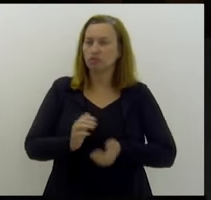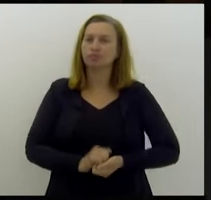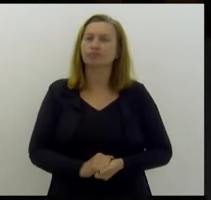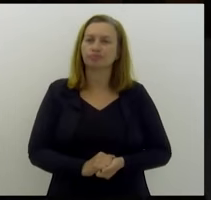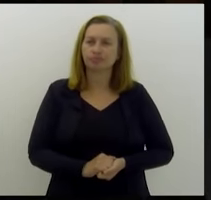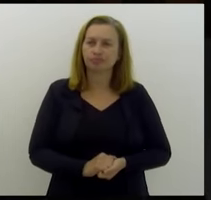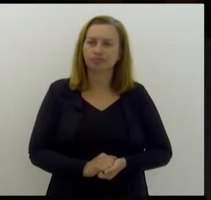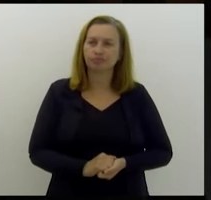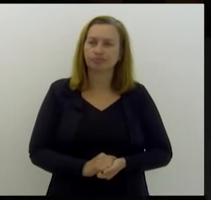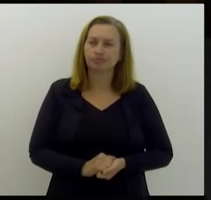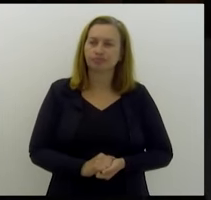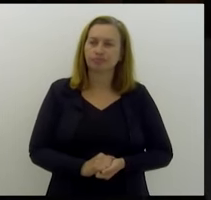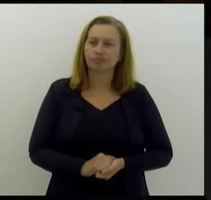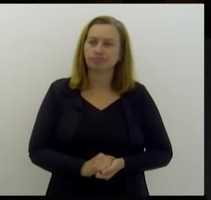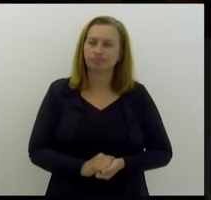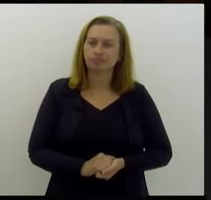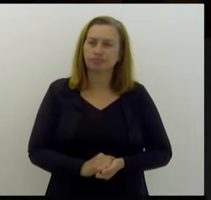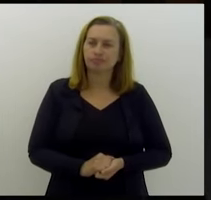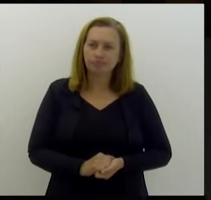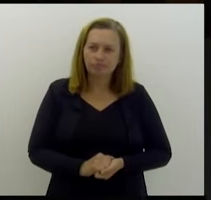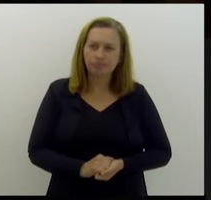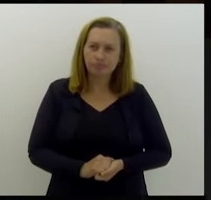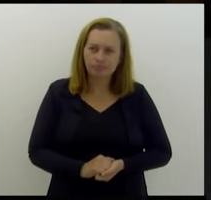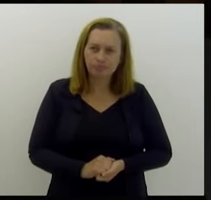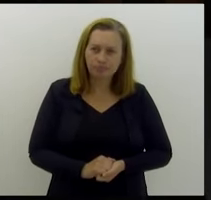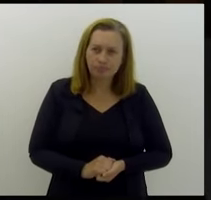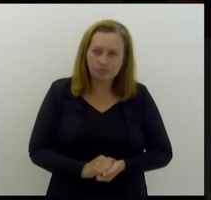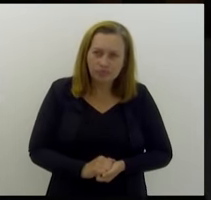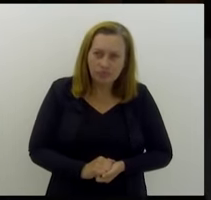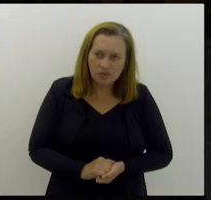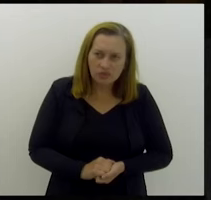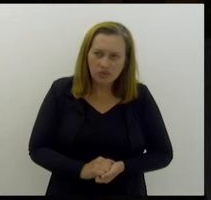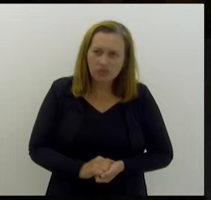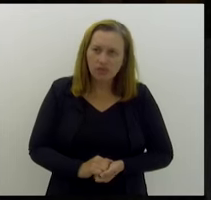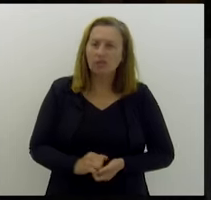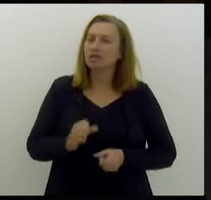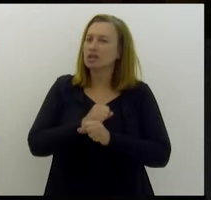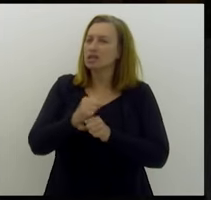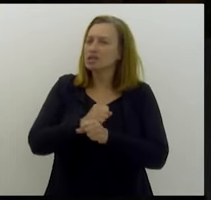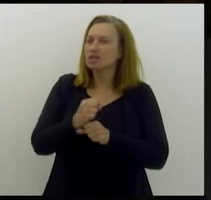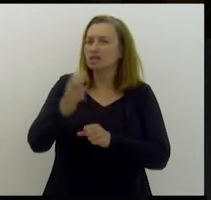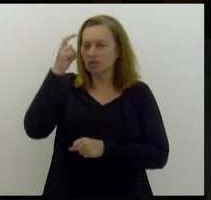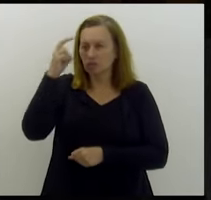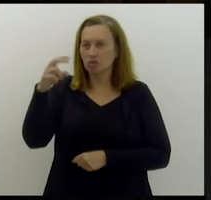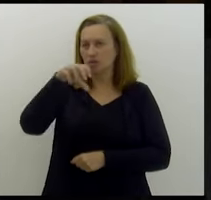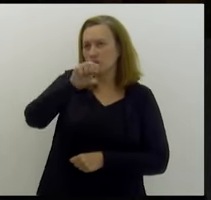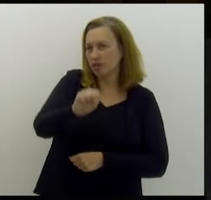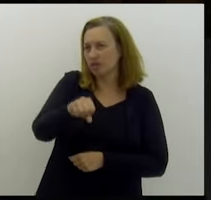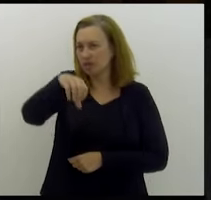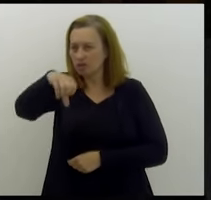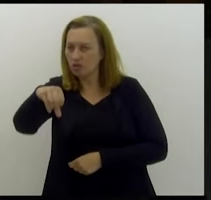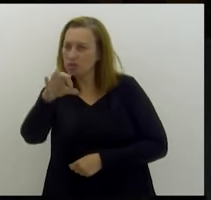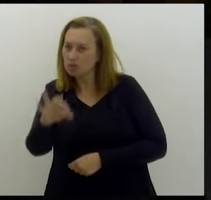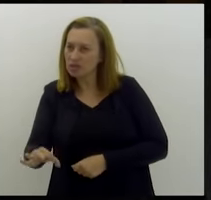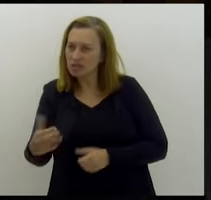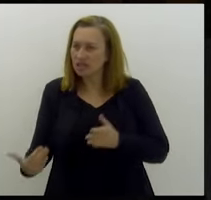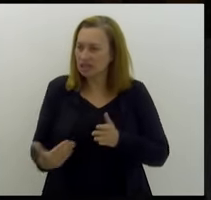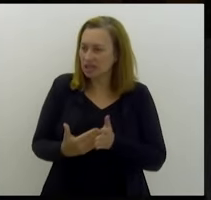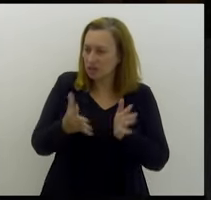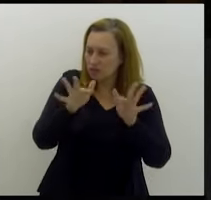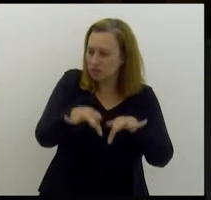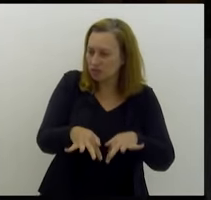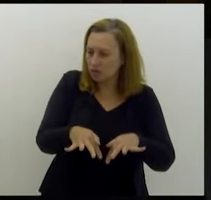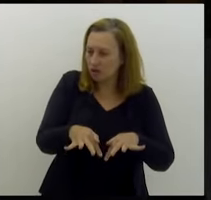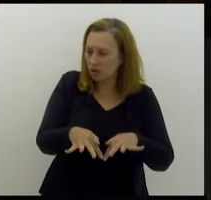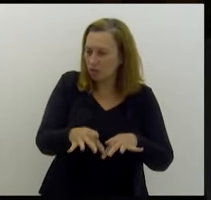foi empenhado Então nesse momento do orçamento desse ano da cultura sobra 89% se até o final do ano só gastar